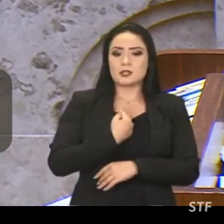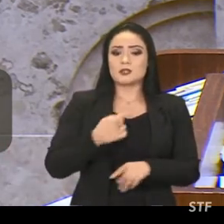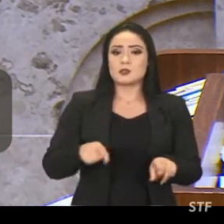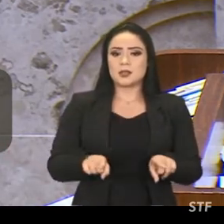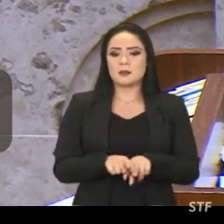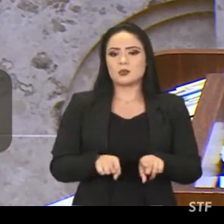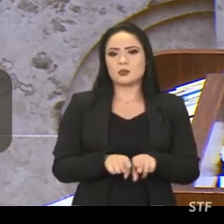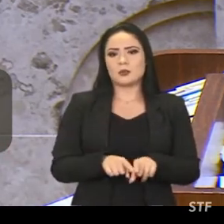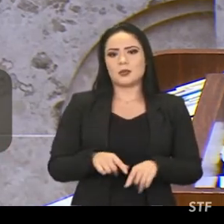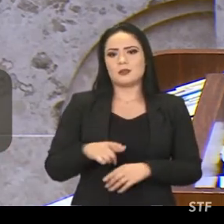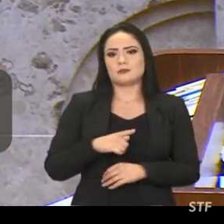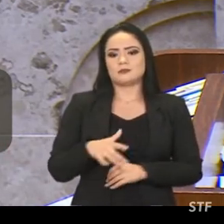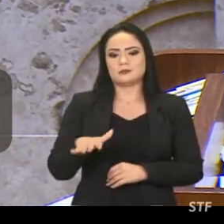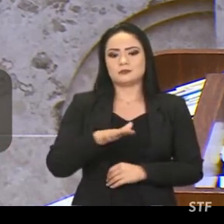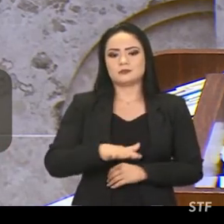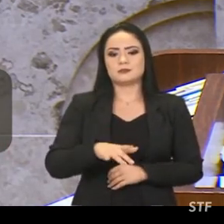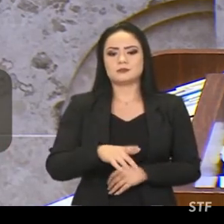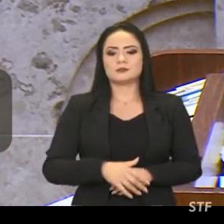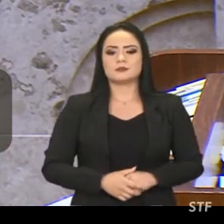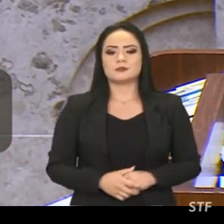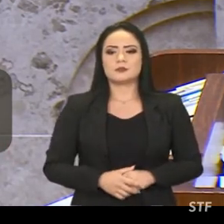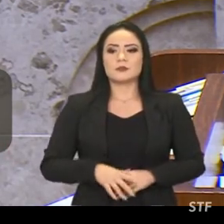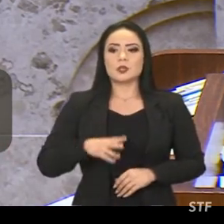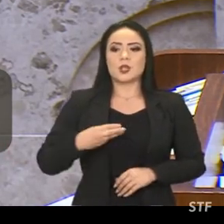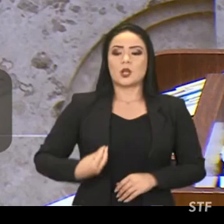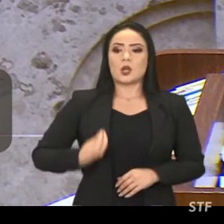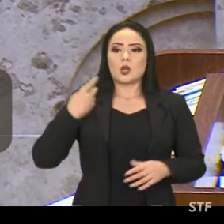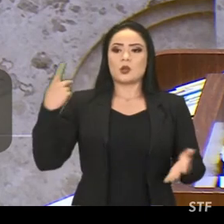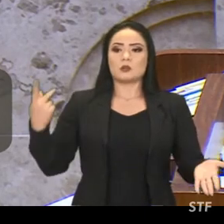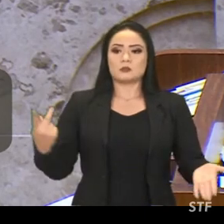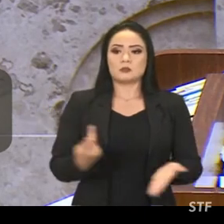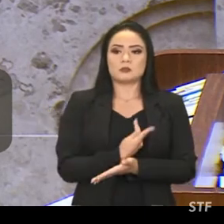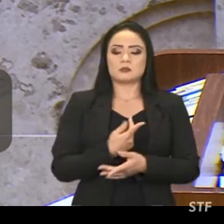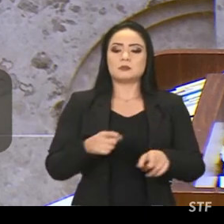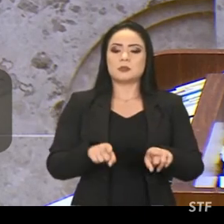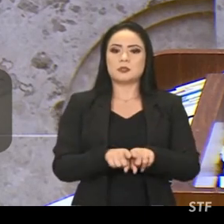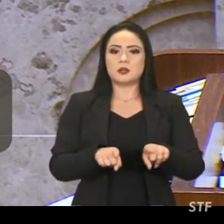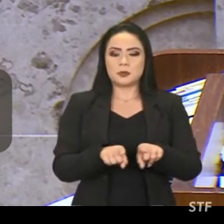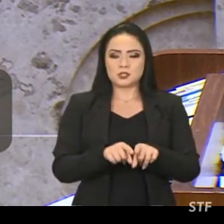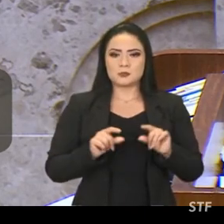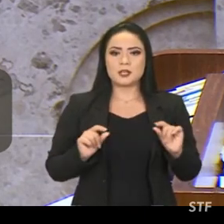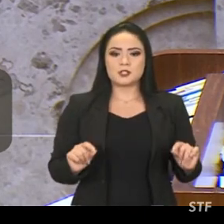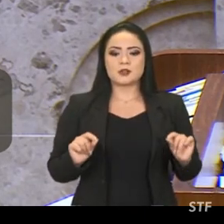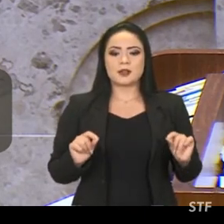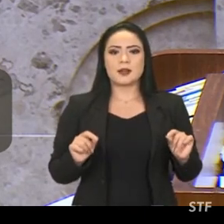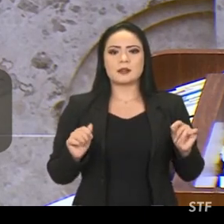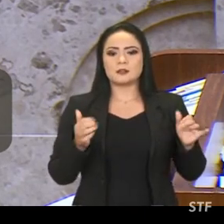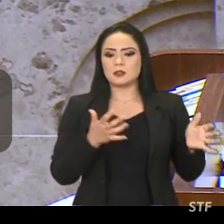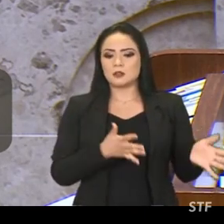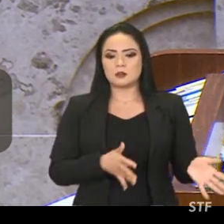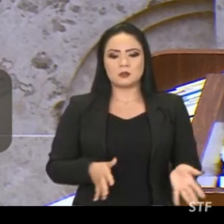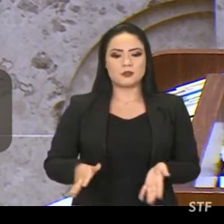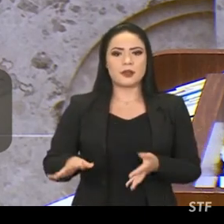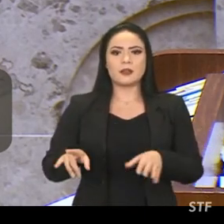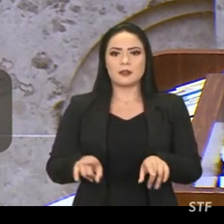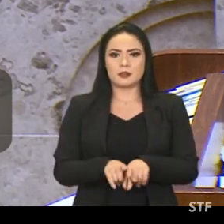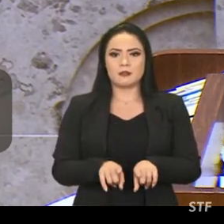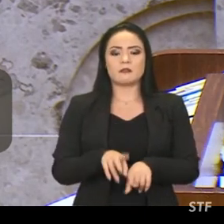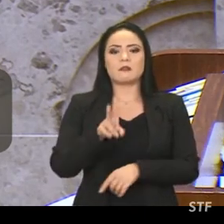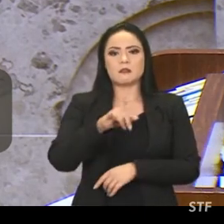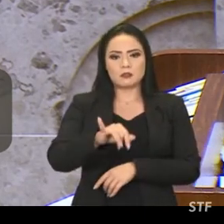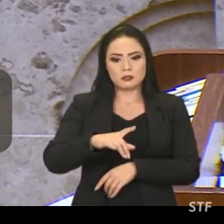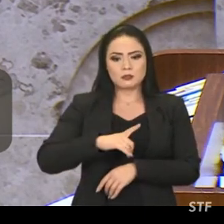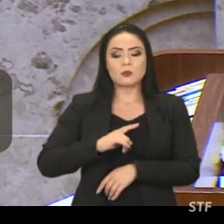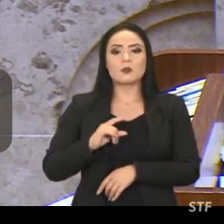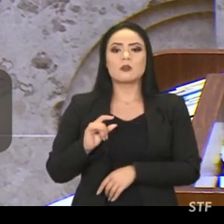concluir que houve uma intenção clara do Constituinte de criar,